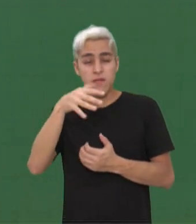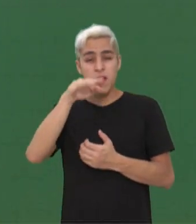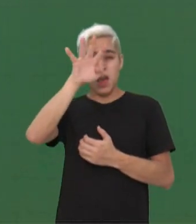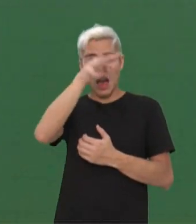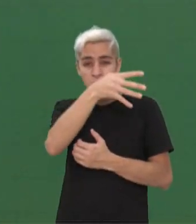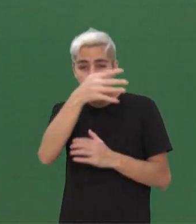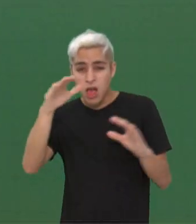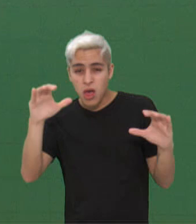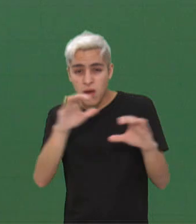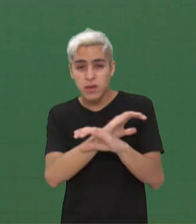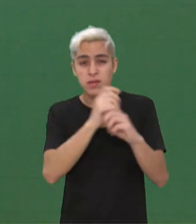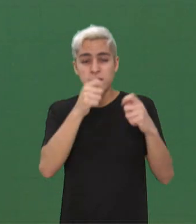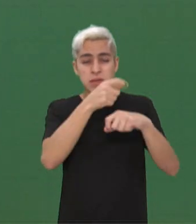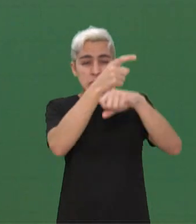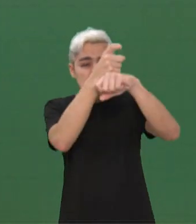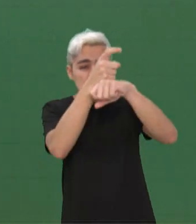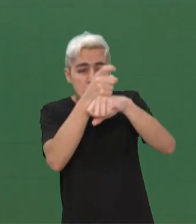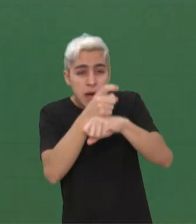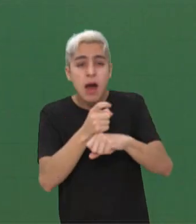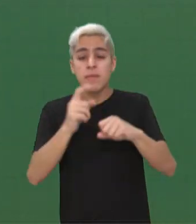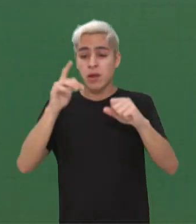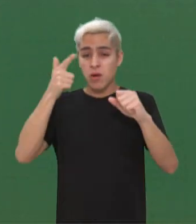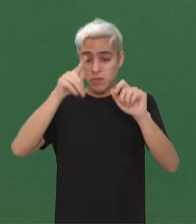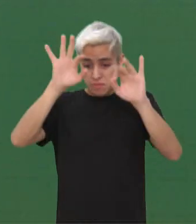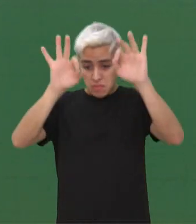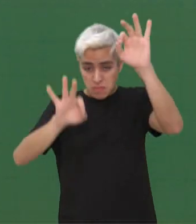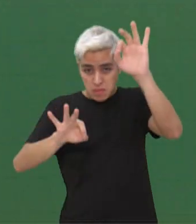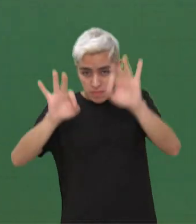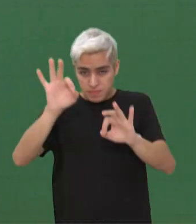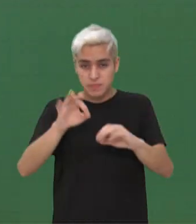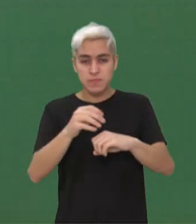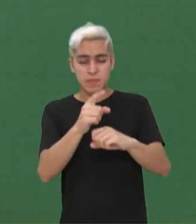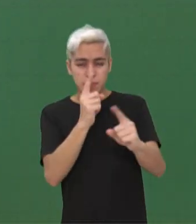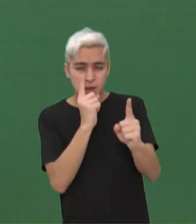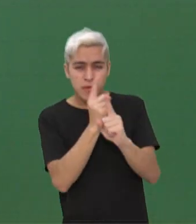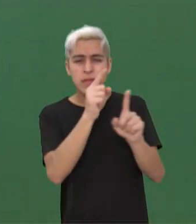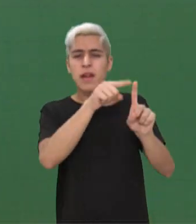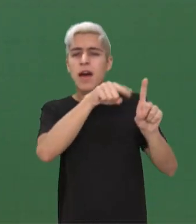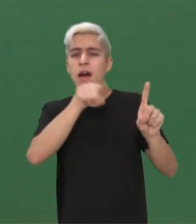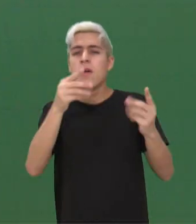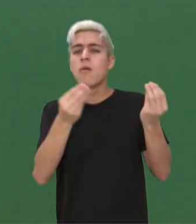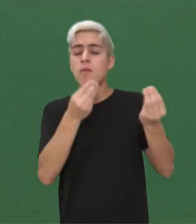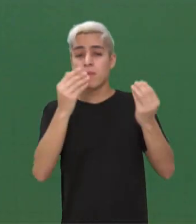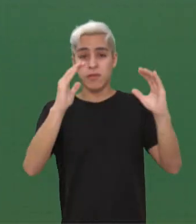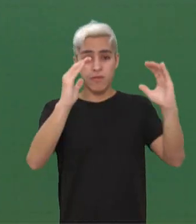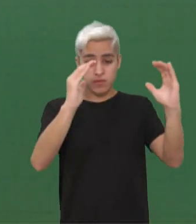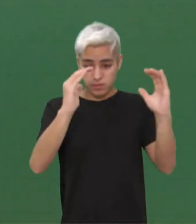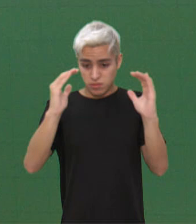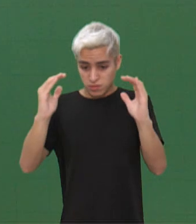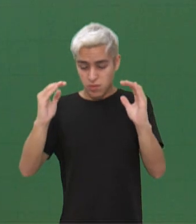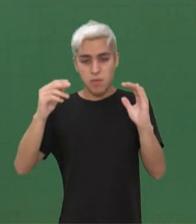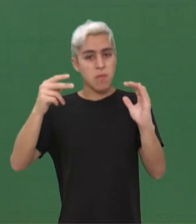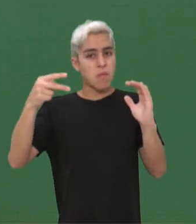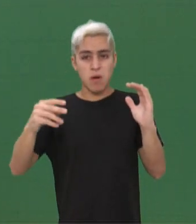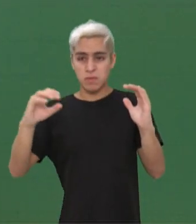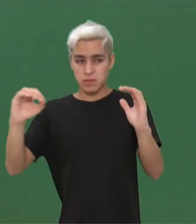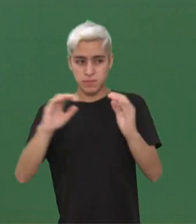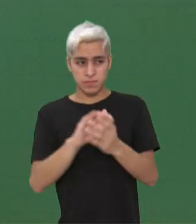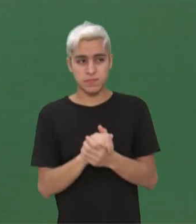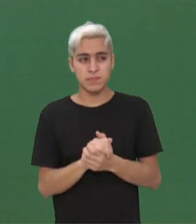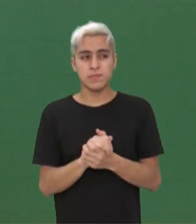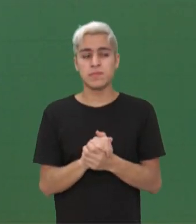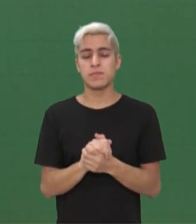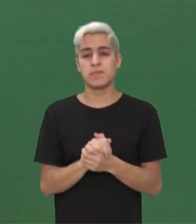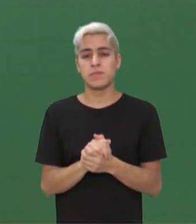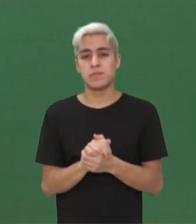Então, tem que observar todos esses itens. Para encontrar as raízes da função, a gente iguala a função a zero. Então, eu tenho menos